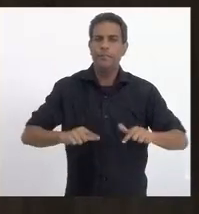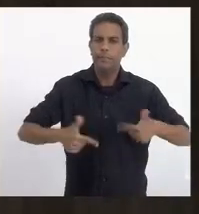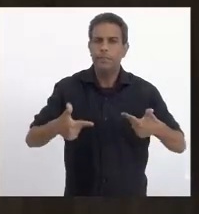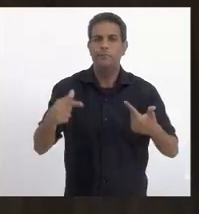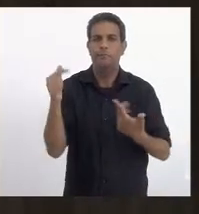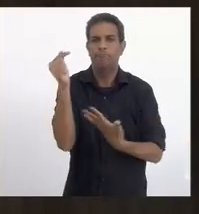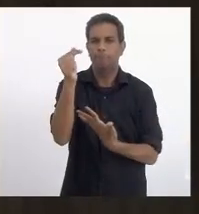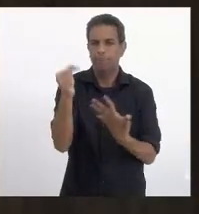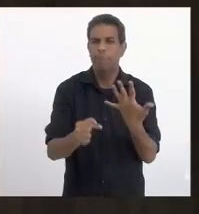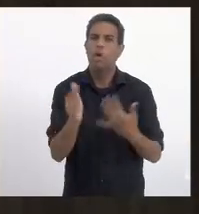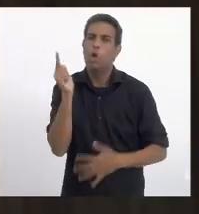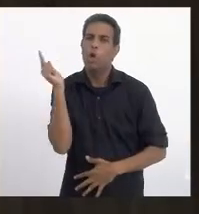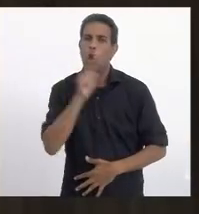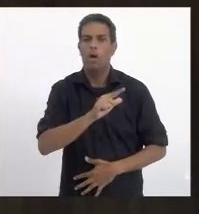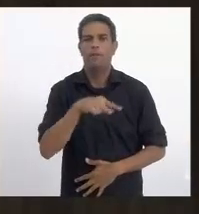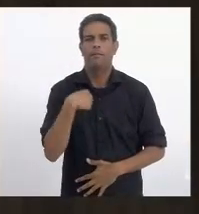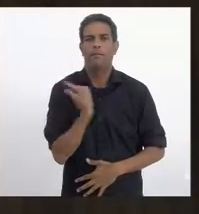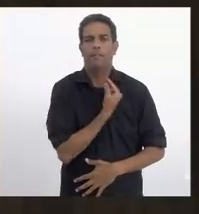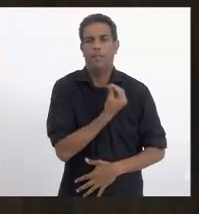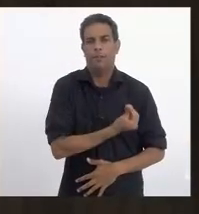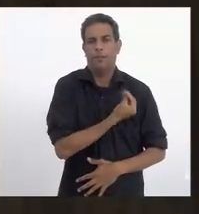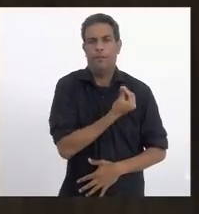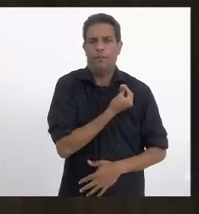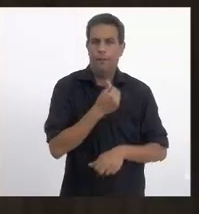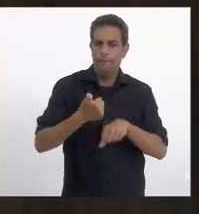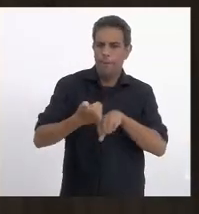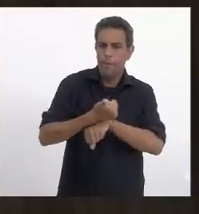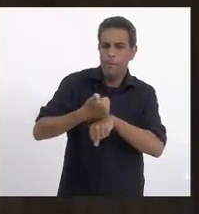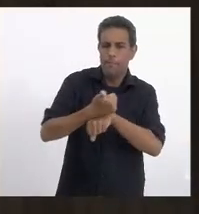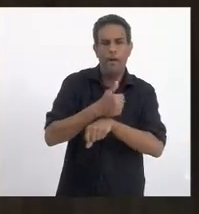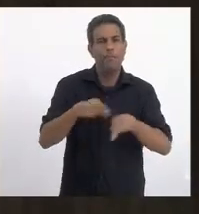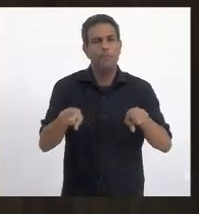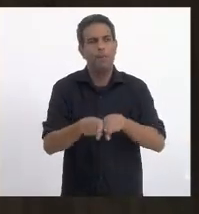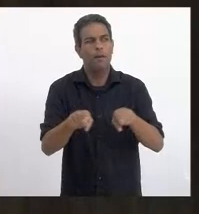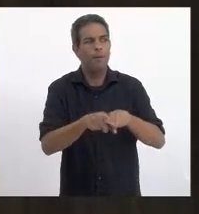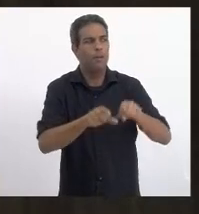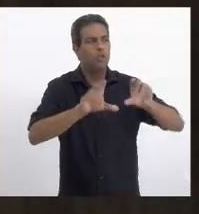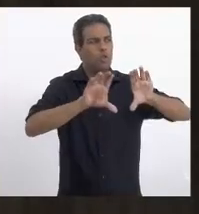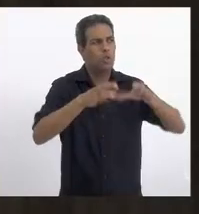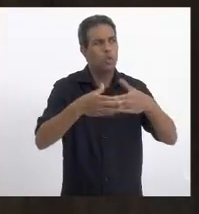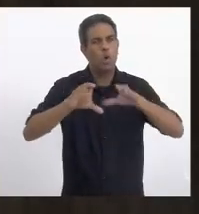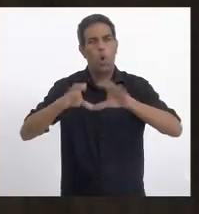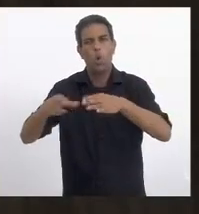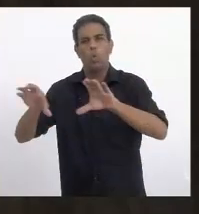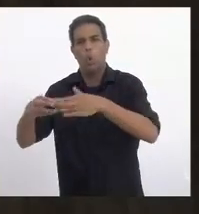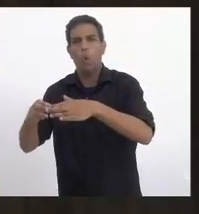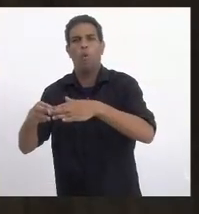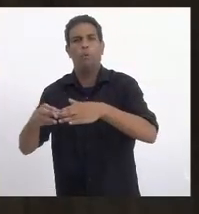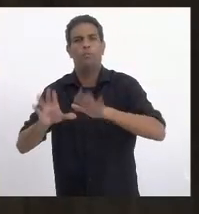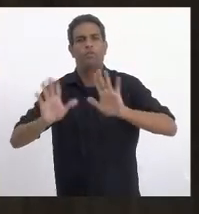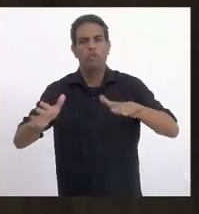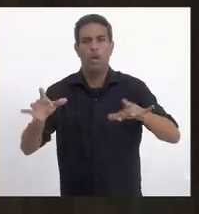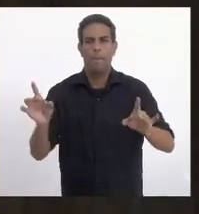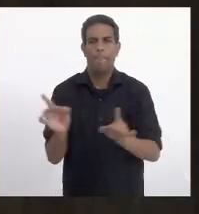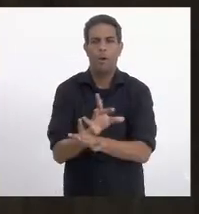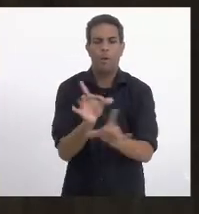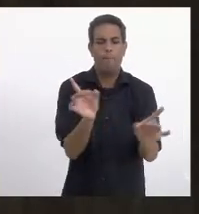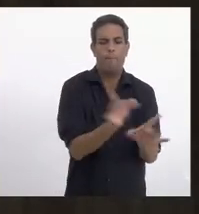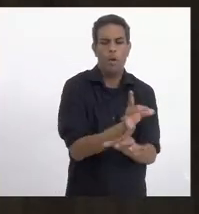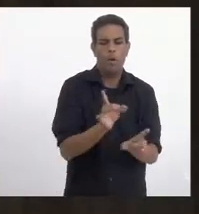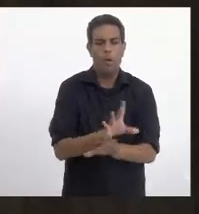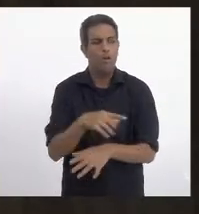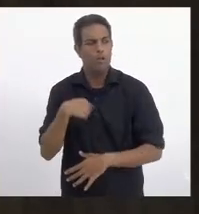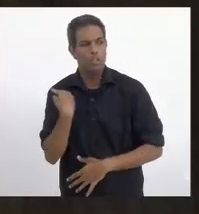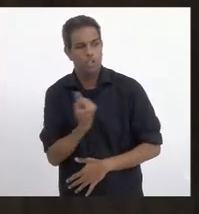actividade laboral traz para nossa carreira e até para os nossos dentes dentro de casa que se extrapola a